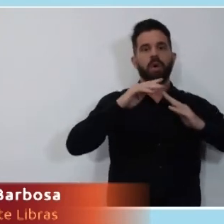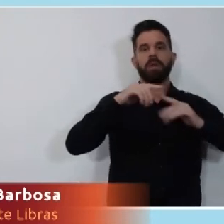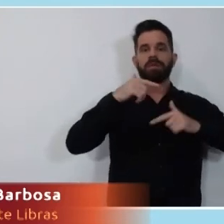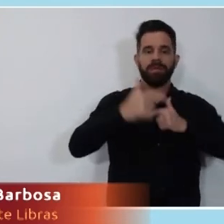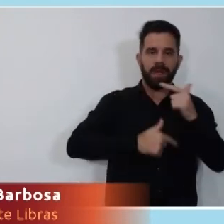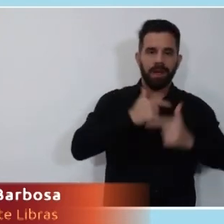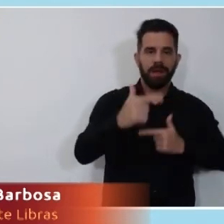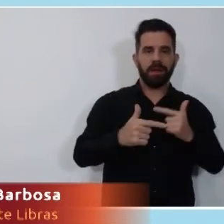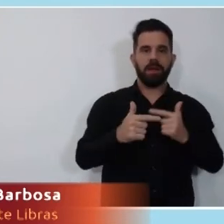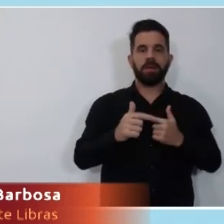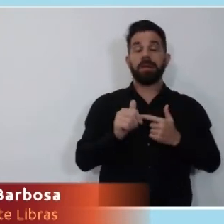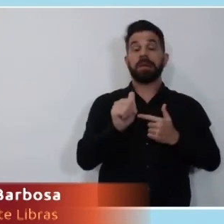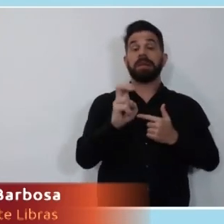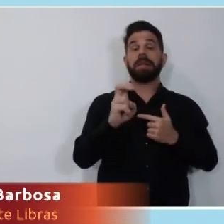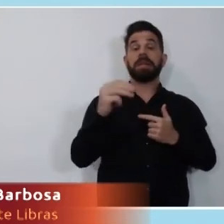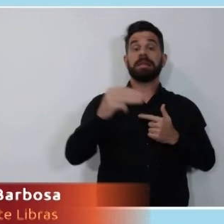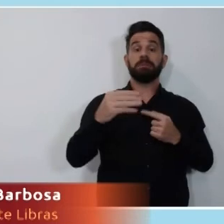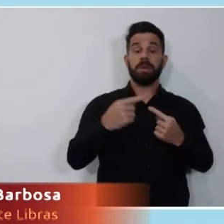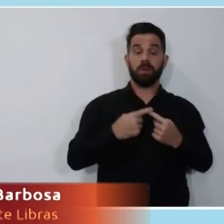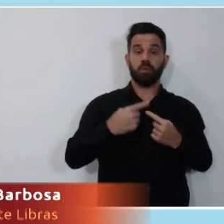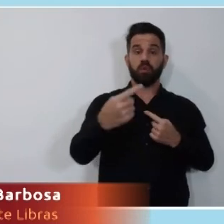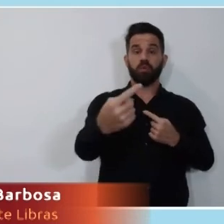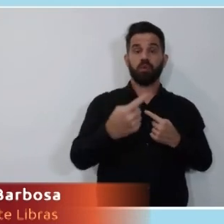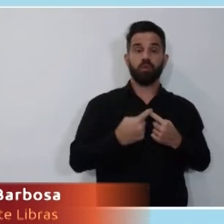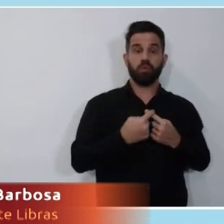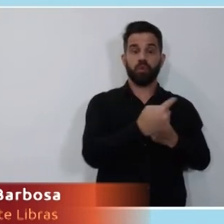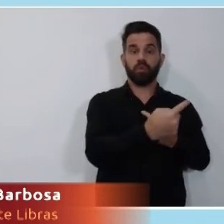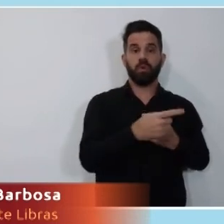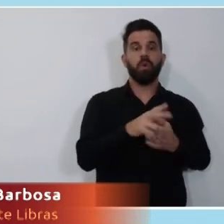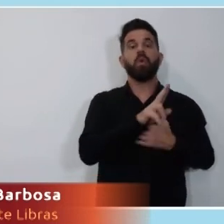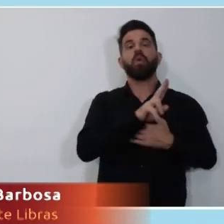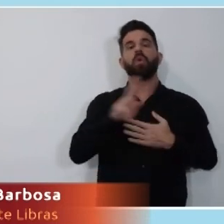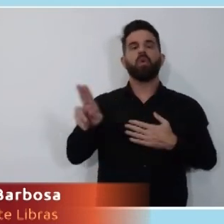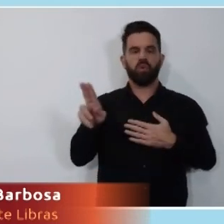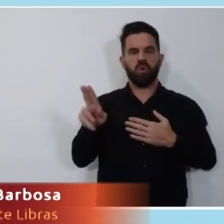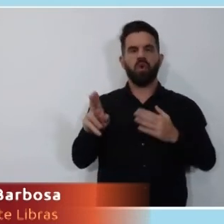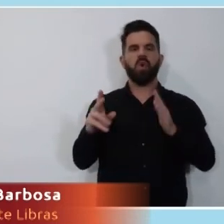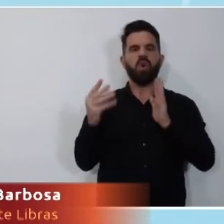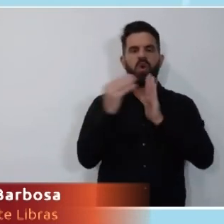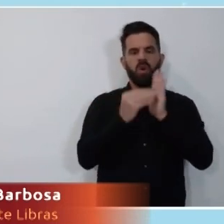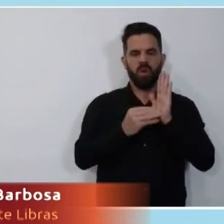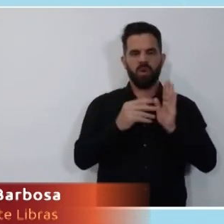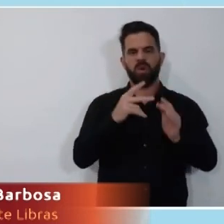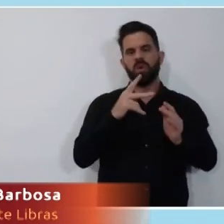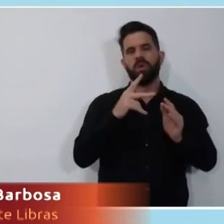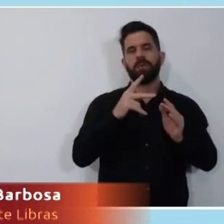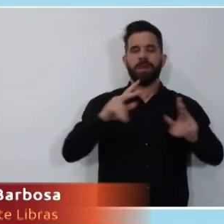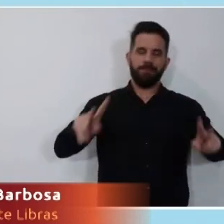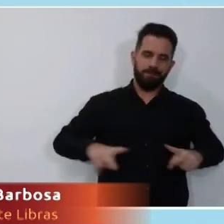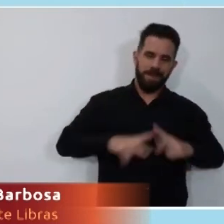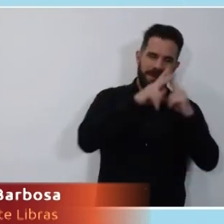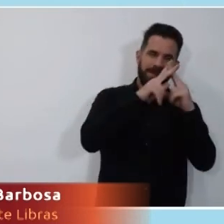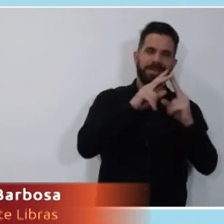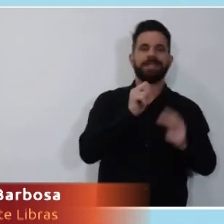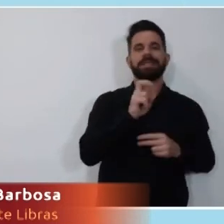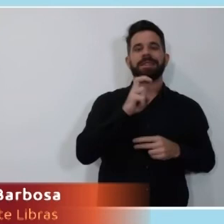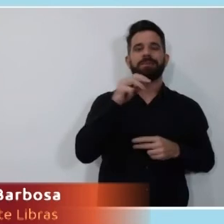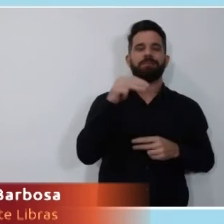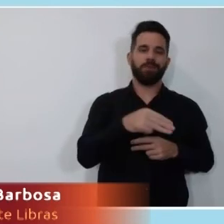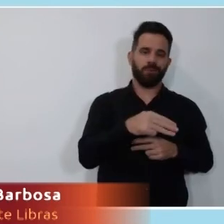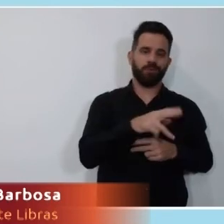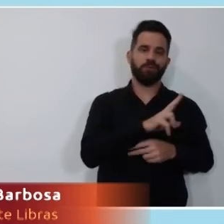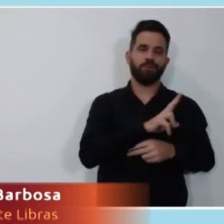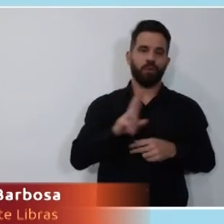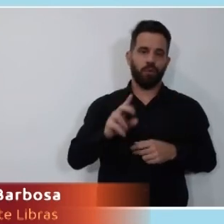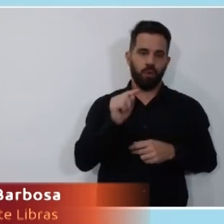a mais de 15 minutos de casa. Chama-se Paris 15 minutos. Ou seja, isso foi há 20 anos atrás. Isso foi mudando a